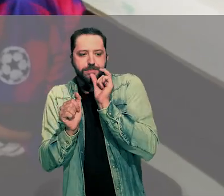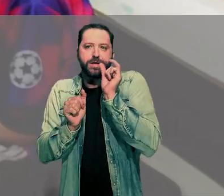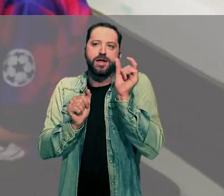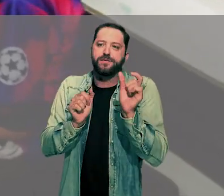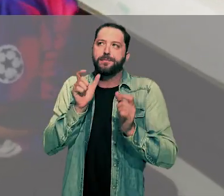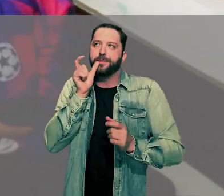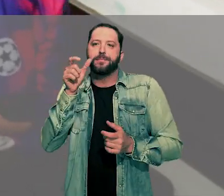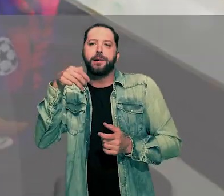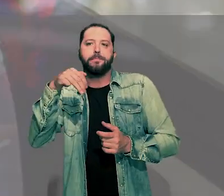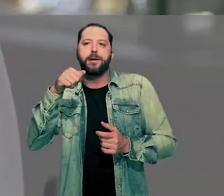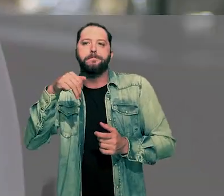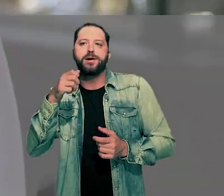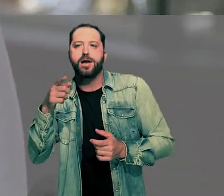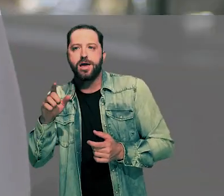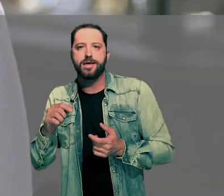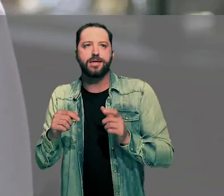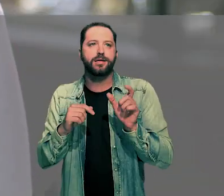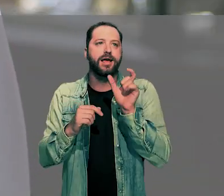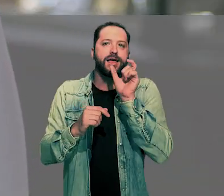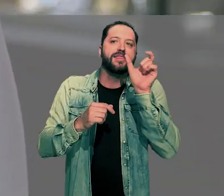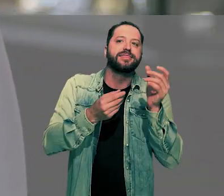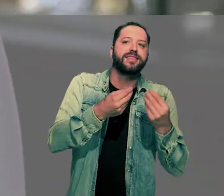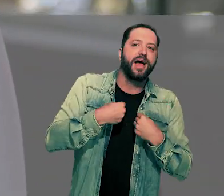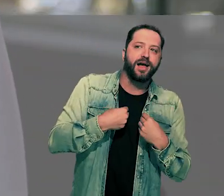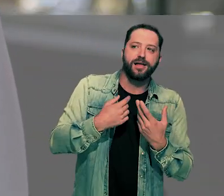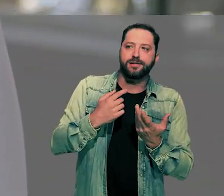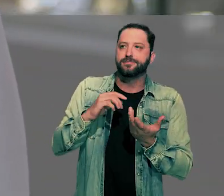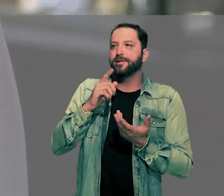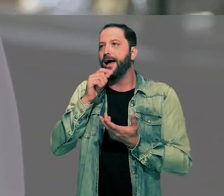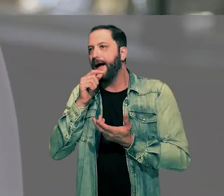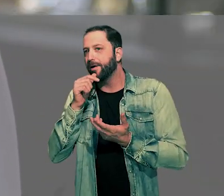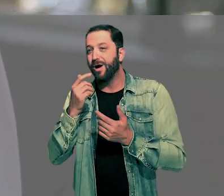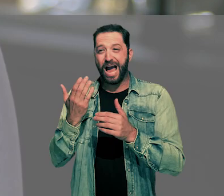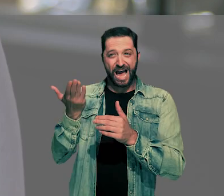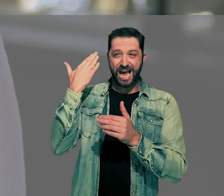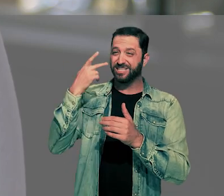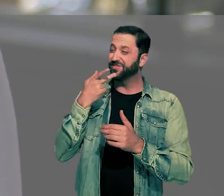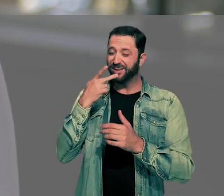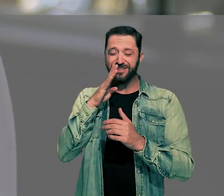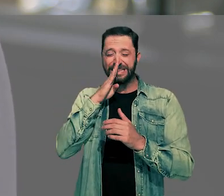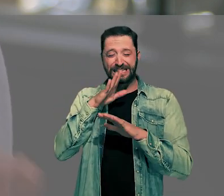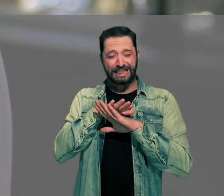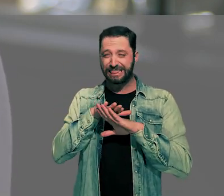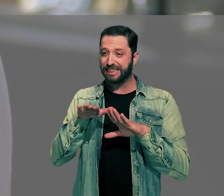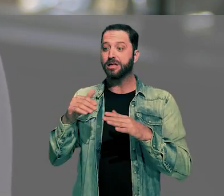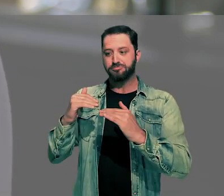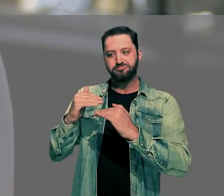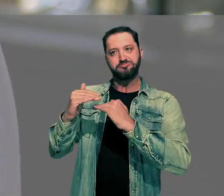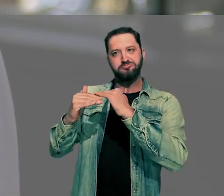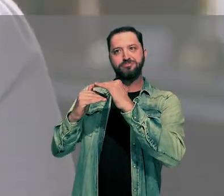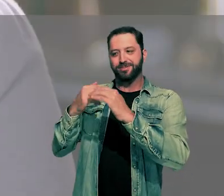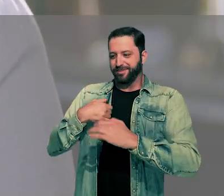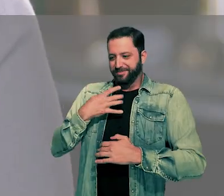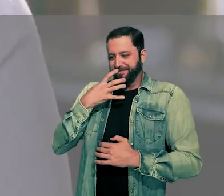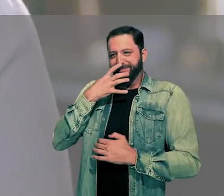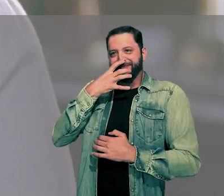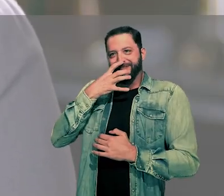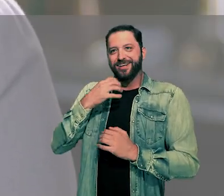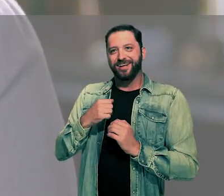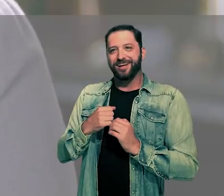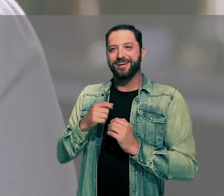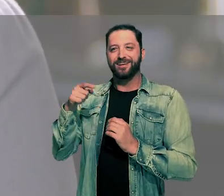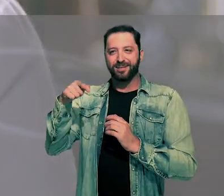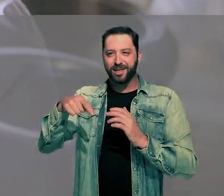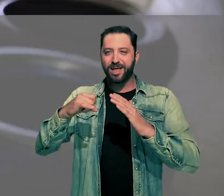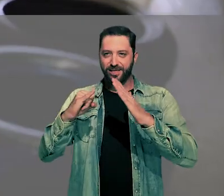está soltando algumas palavrinhas, então ele fala mamãe, me dá, água, coisa que ele não fazia antes. É muito